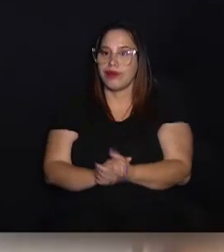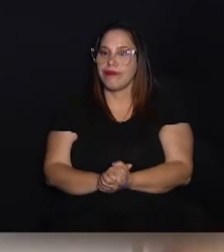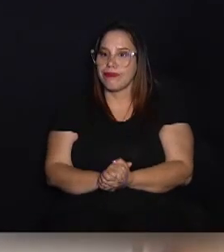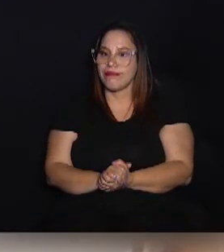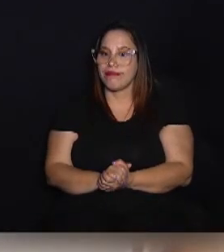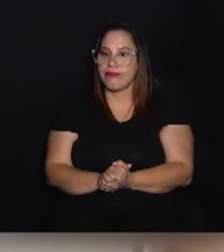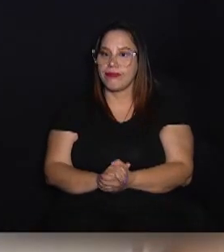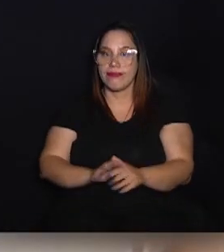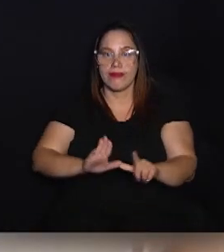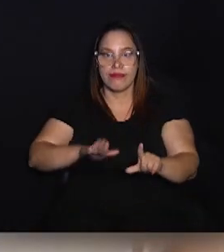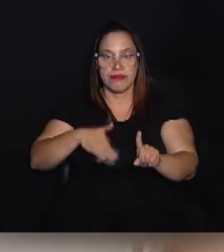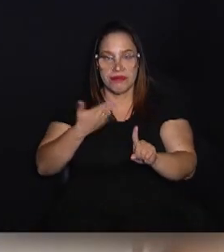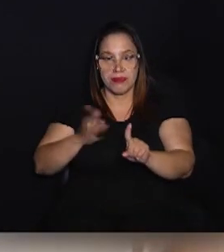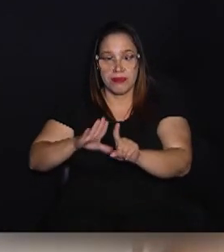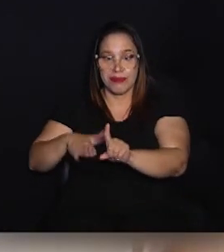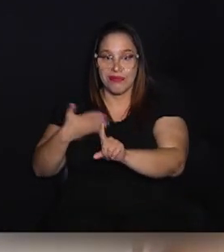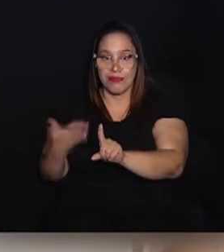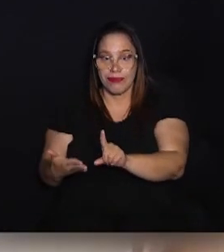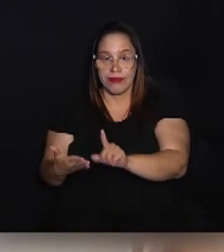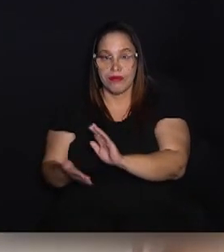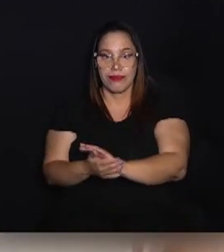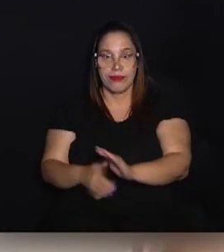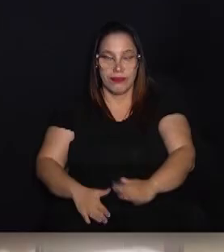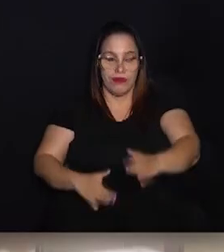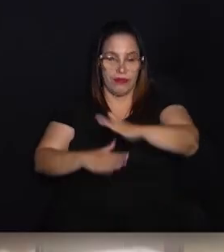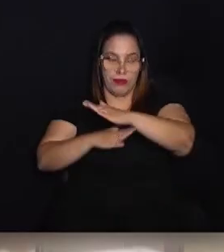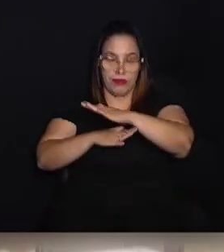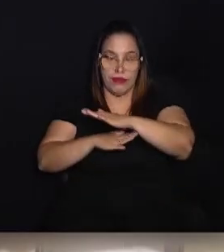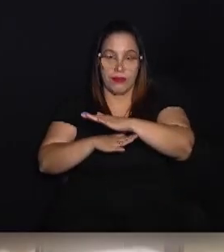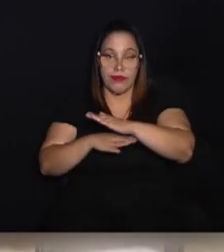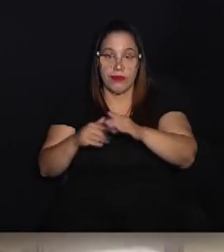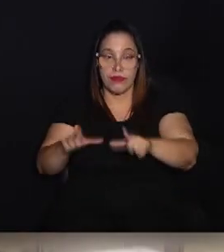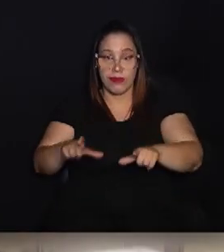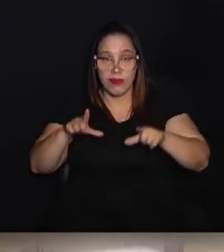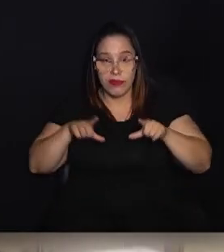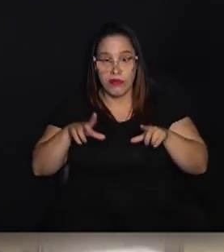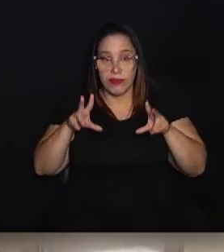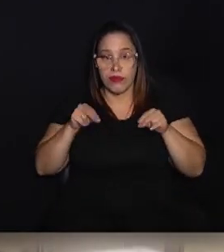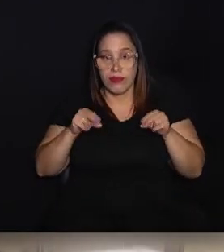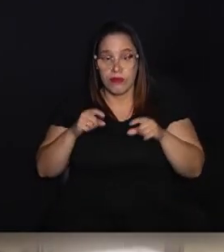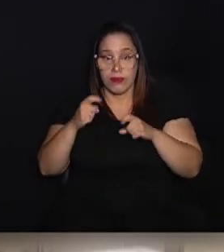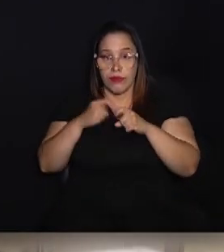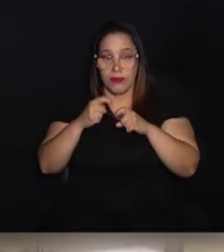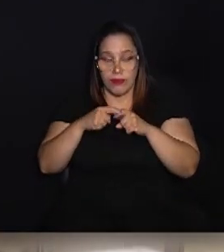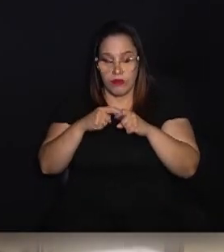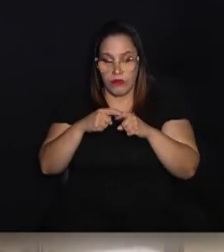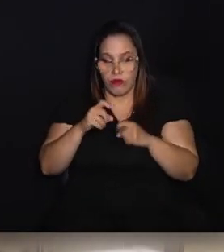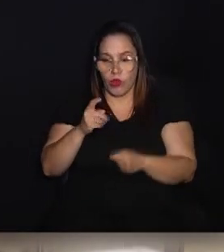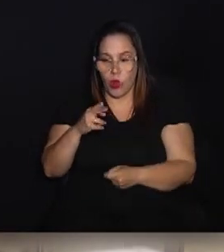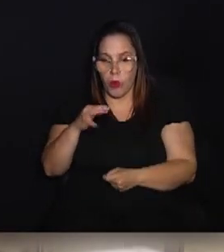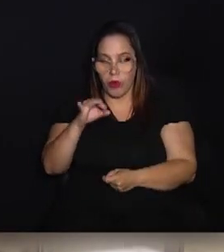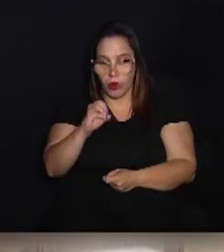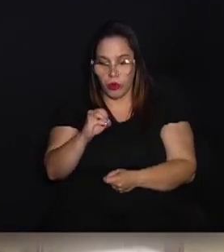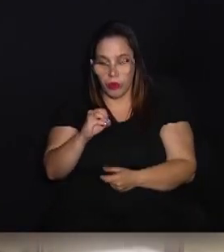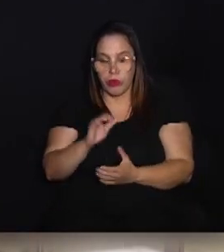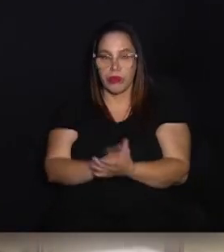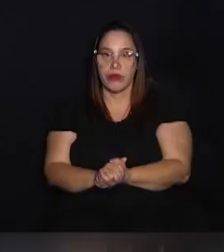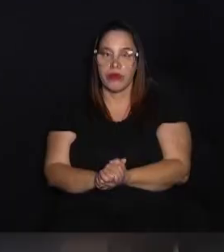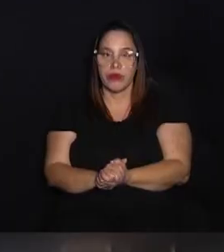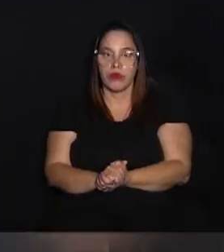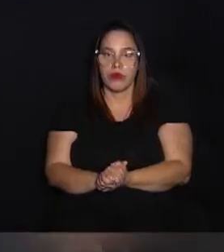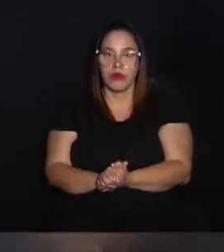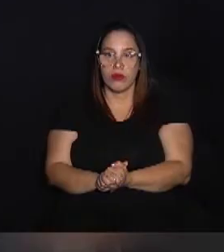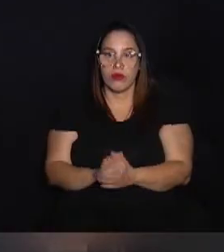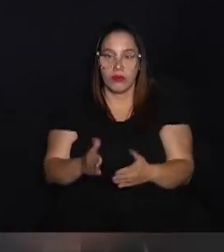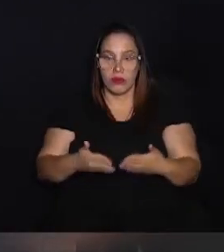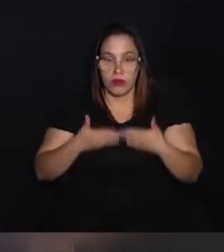Em prestigiada sessão solene, a Câmara Municipal concedeu o diploma de mérito médico Dr. Roberto Maia Rocha Brito, dado